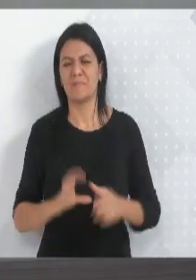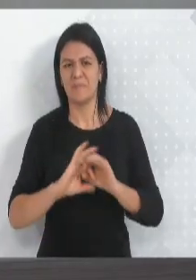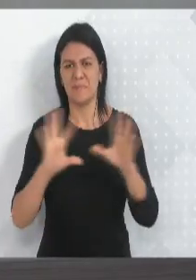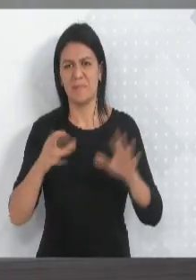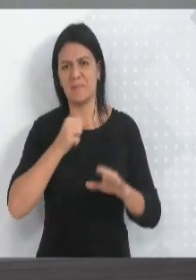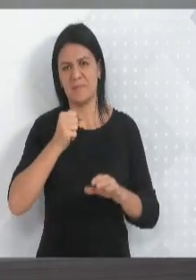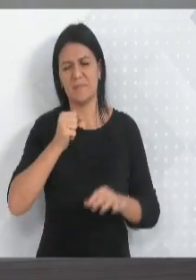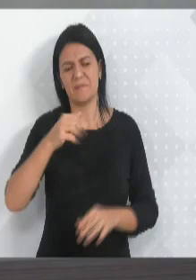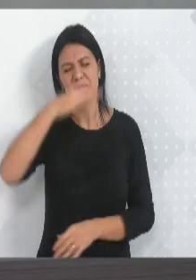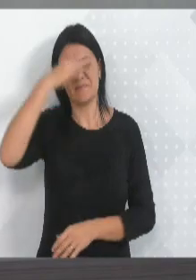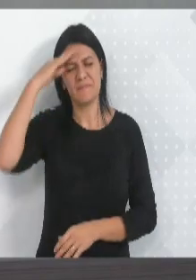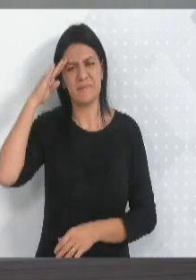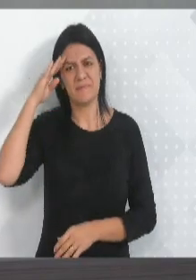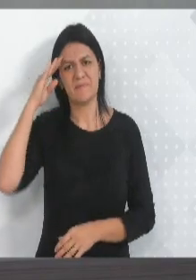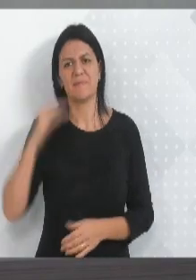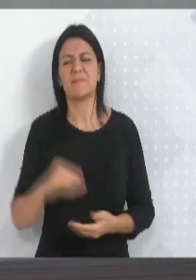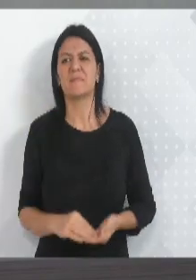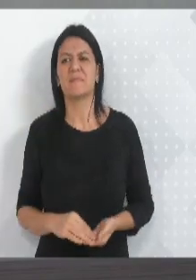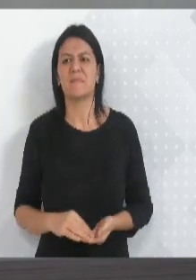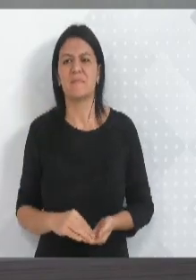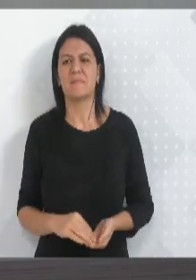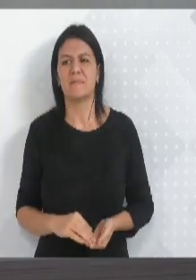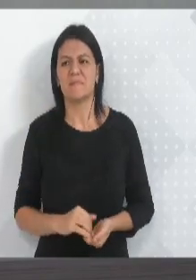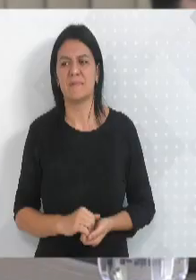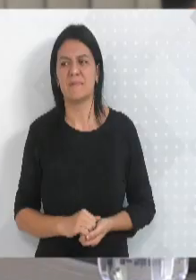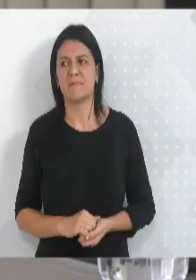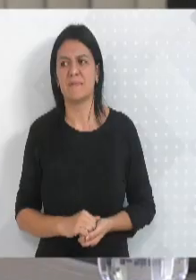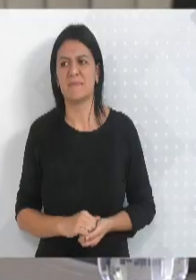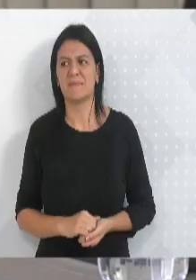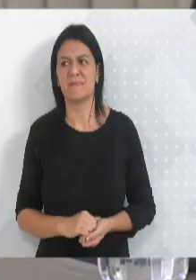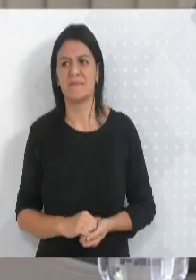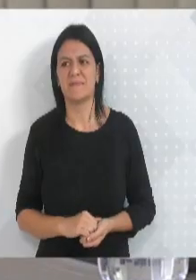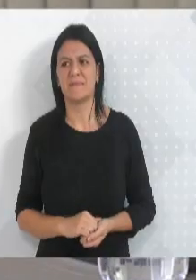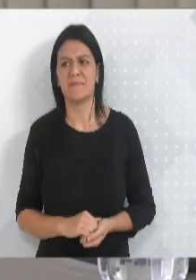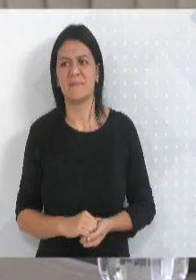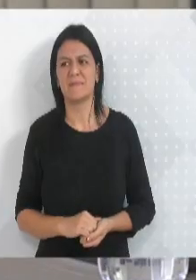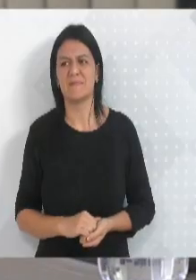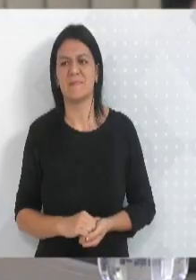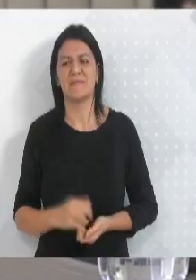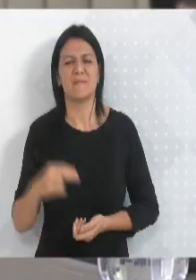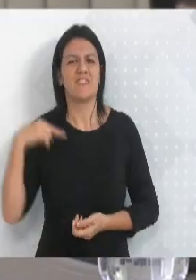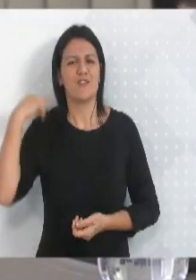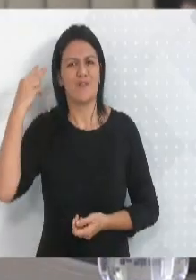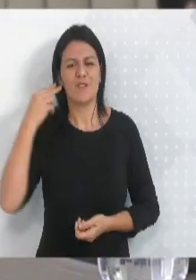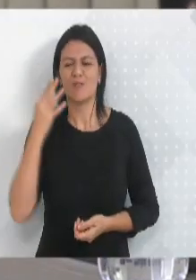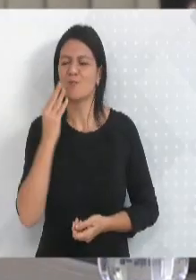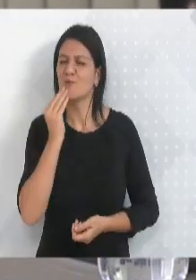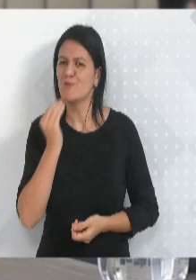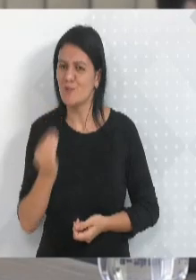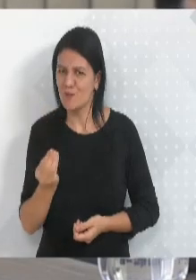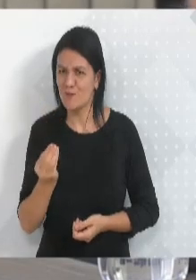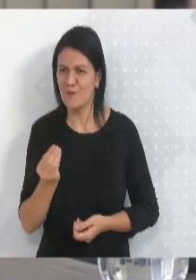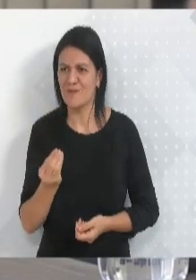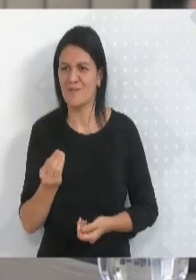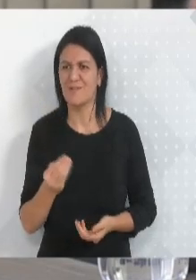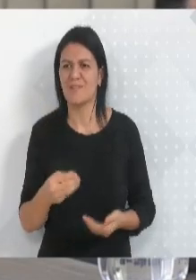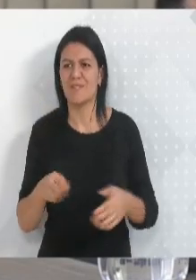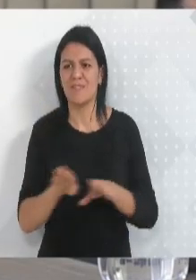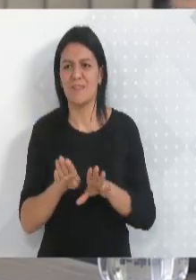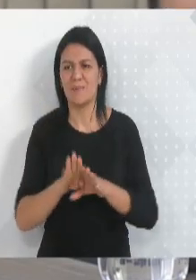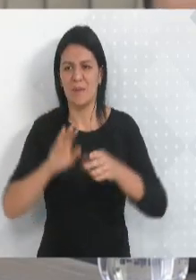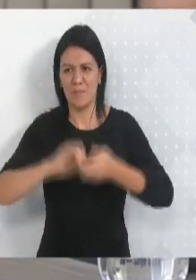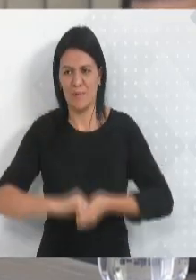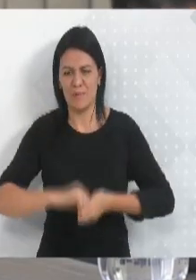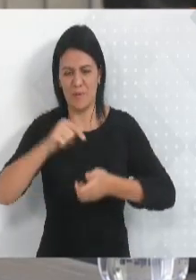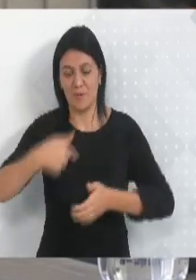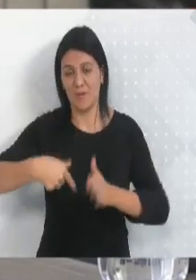à parte o nosso líder do governo, o vereador Jovino Cardoso Neto. Vereador Gilson, e quem antecedeu também aqui, meus cumprimentos